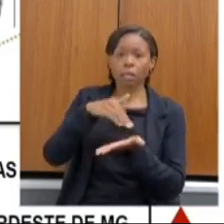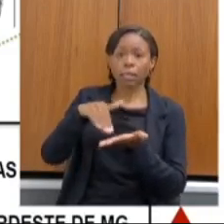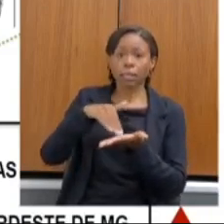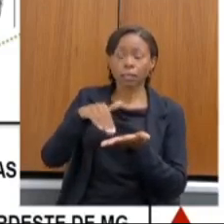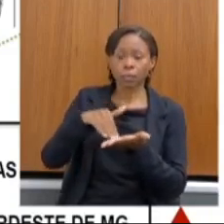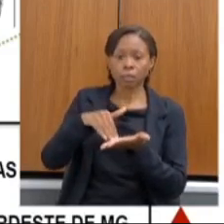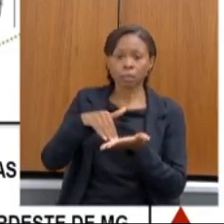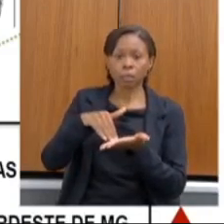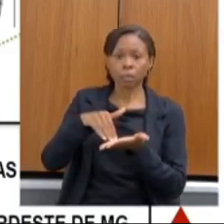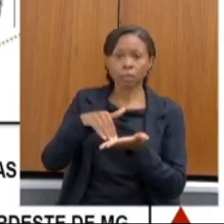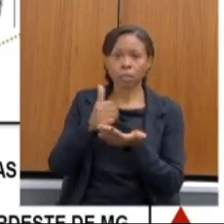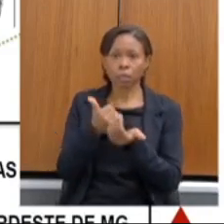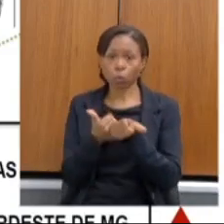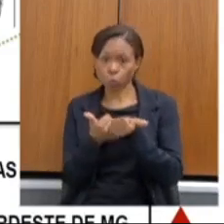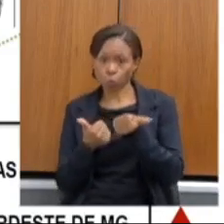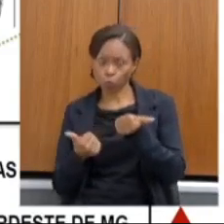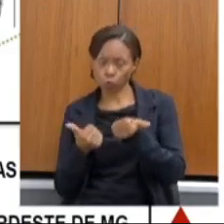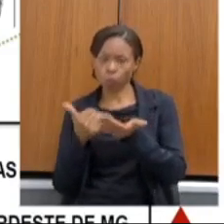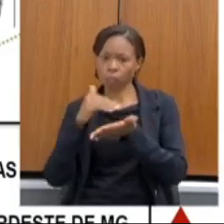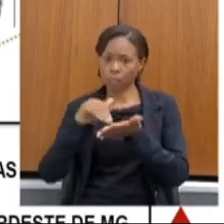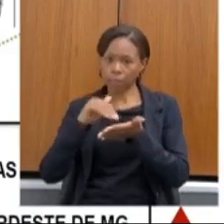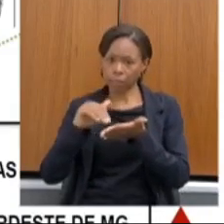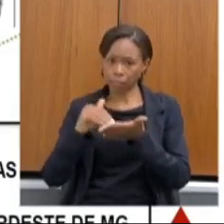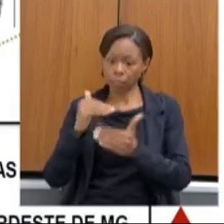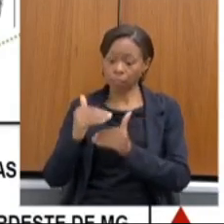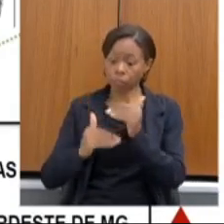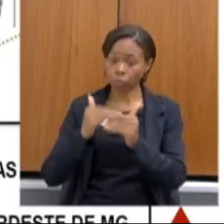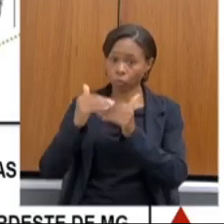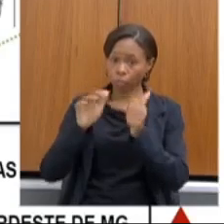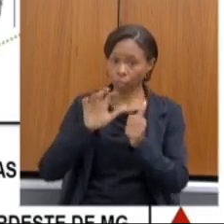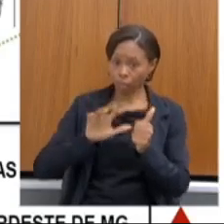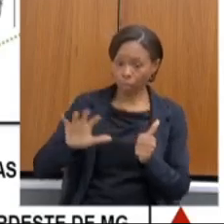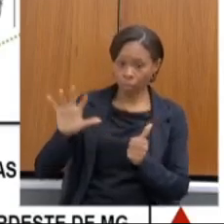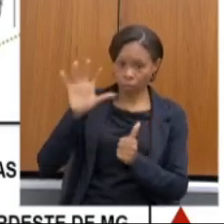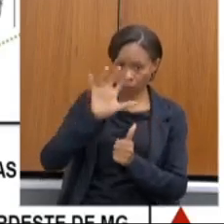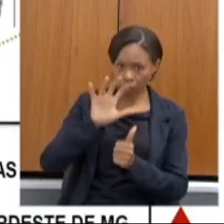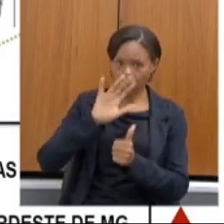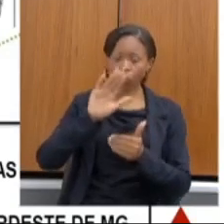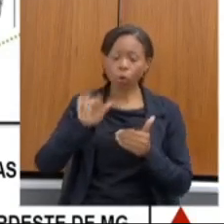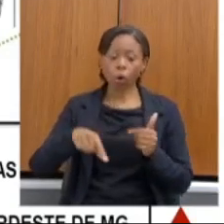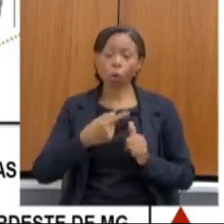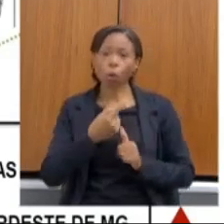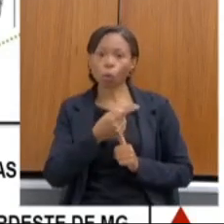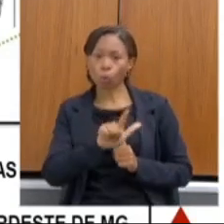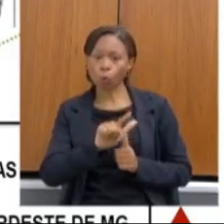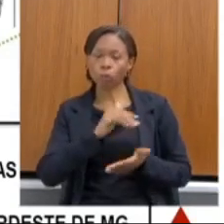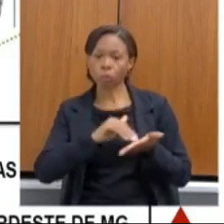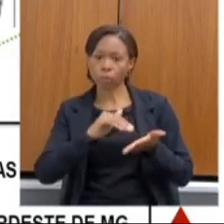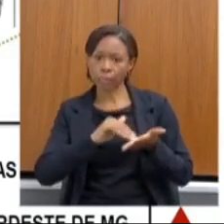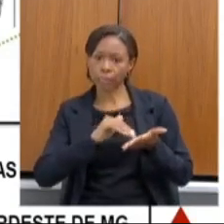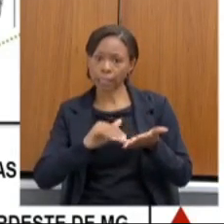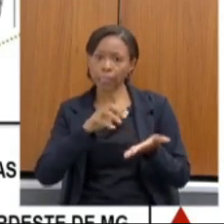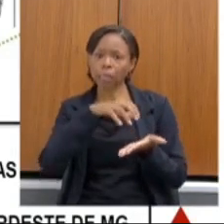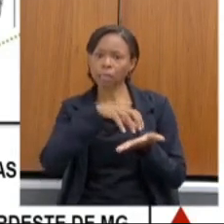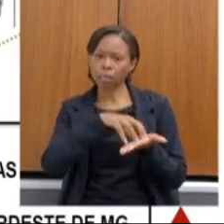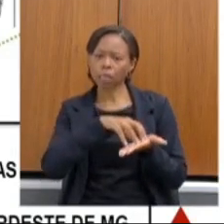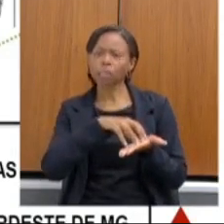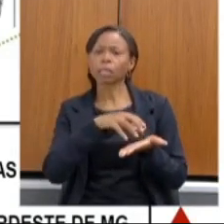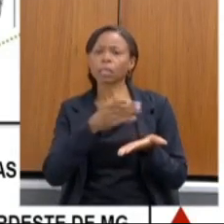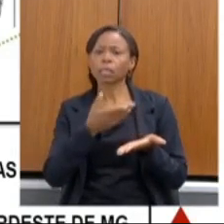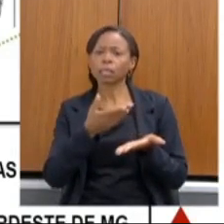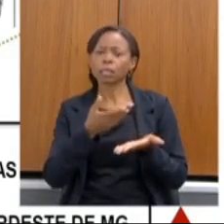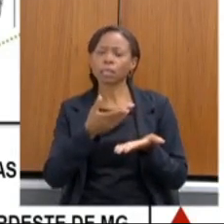a desculpa subsecretaria de desenvolvimento Regional a subsecretaria de atração de investimentos e cadeias